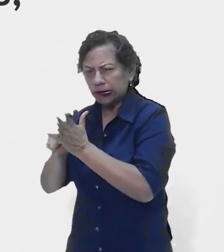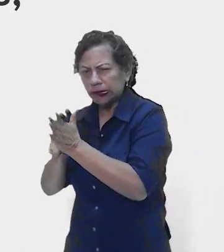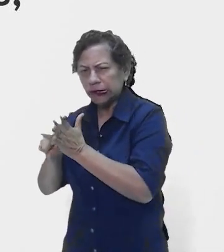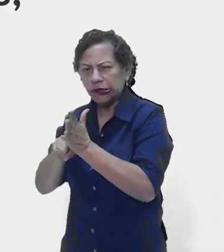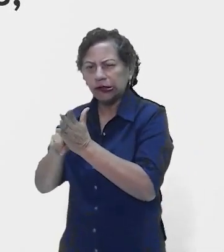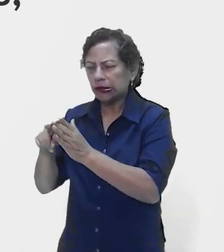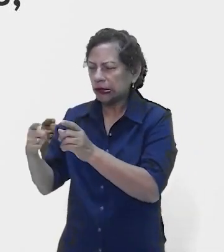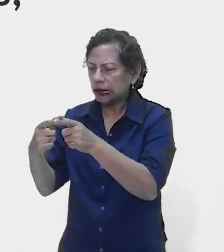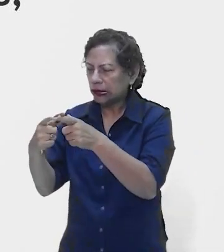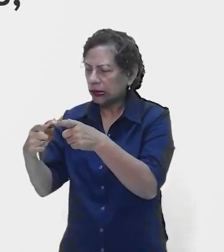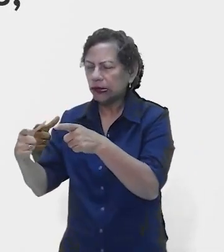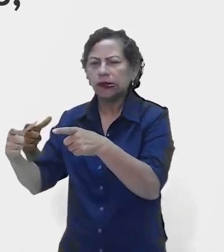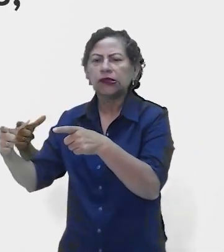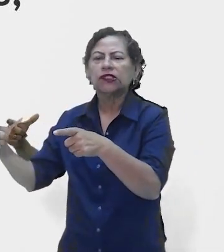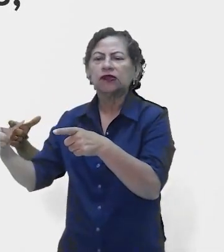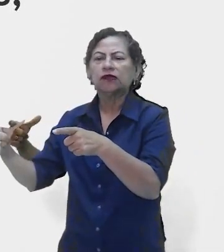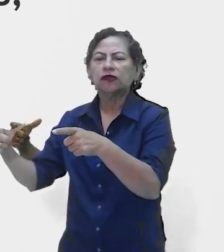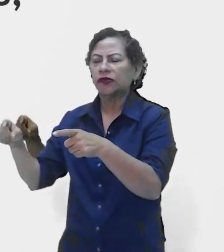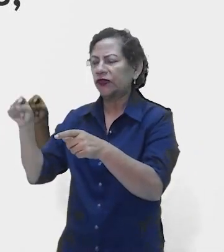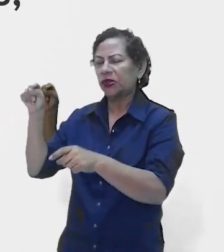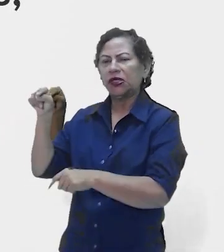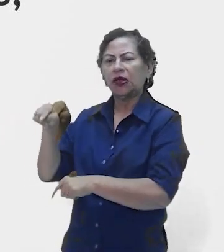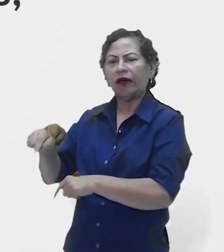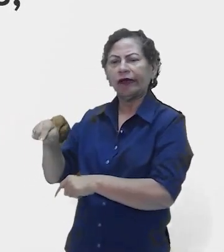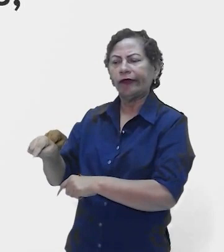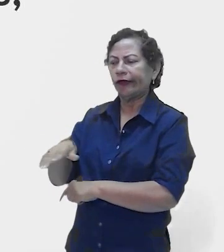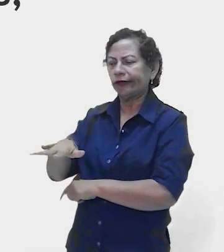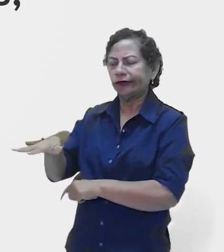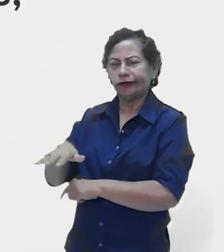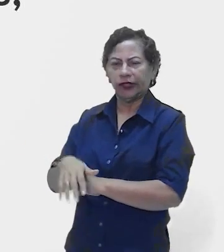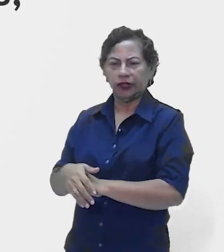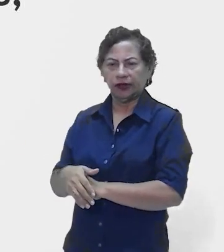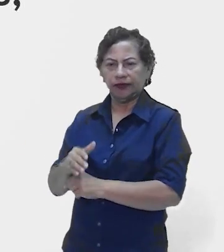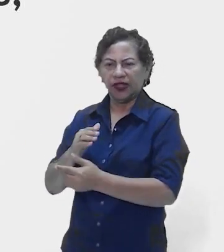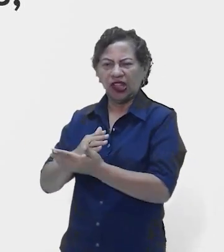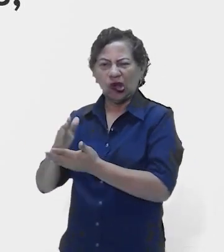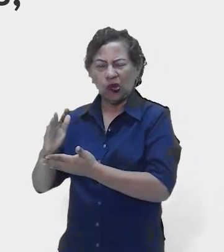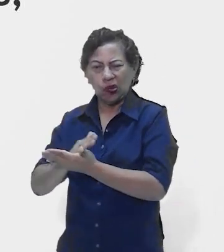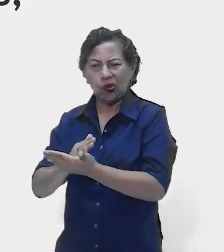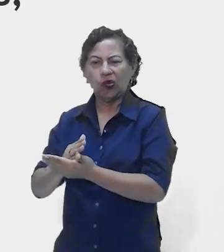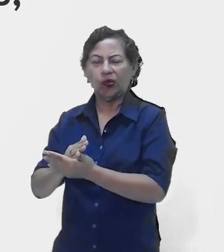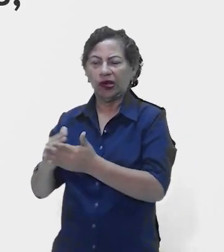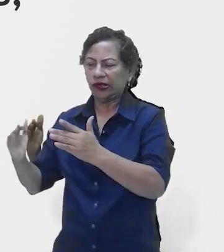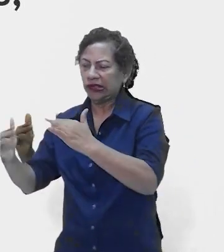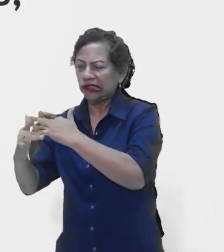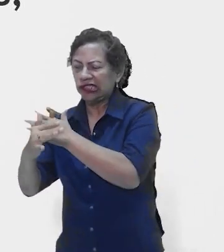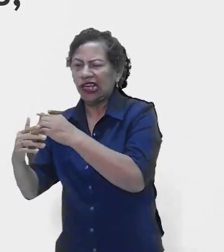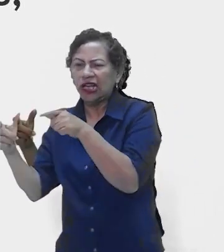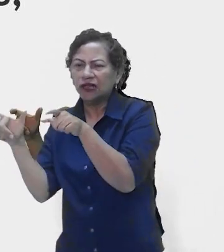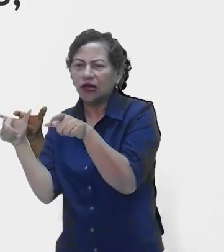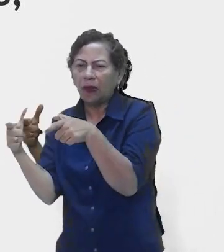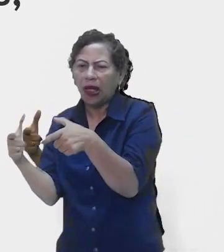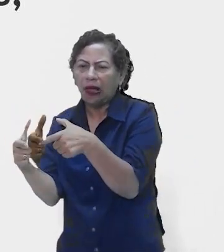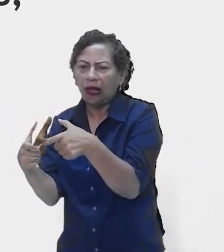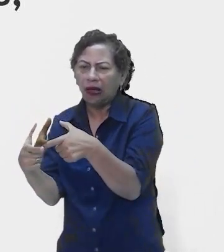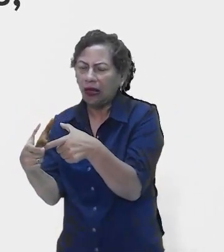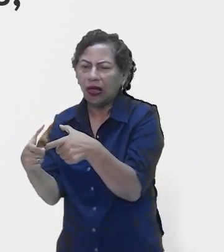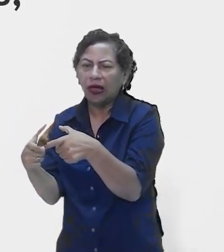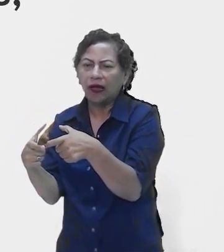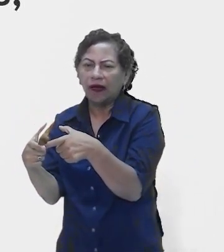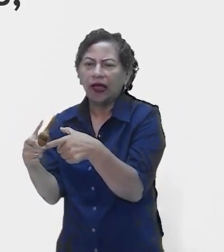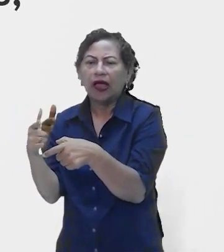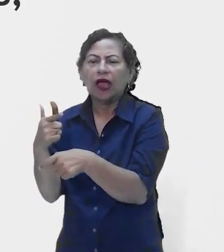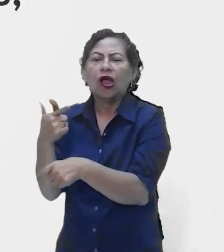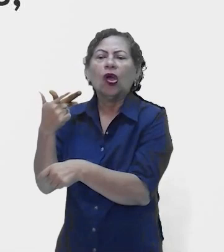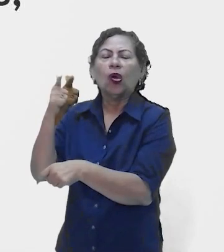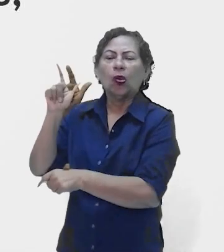adensamento urbano e a atividade desenvolvida ali. Então, nem toda cidade, quando ela é muito pequena, ela nem é considerada um espaço urbano. Mas isso é uma questão